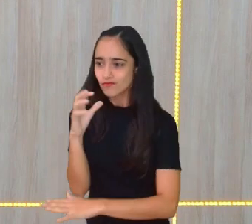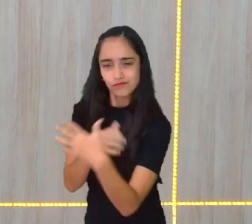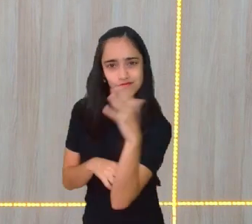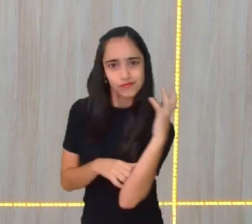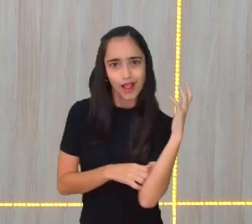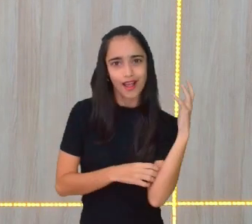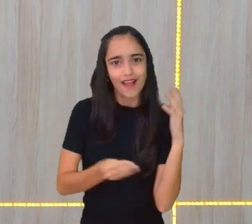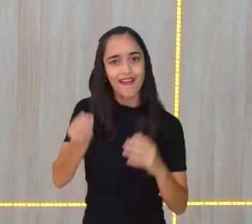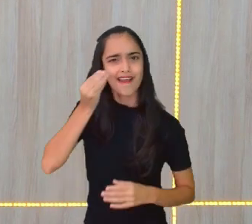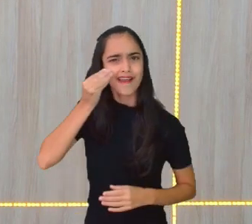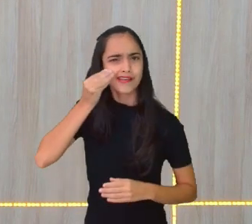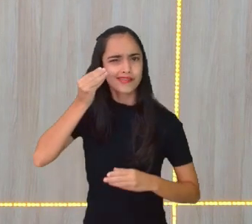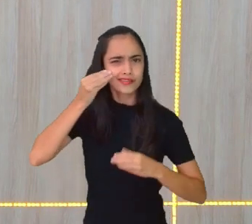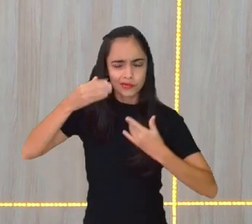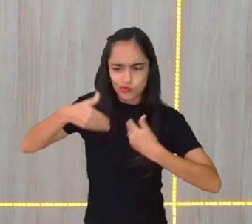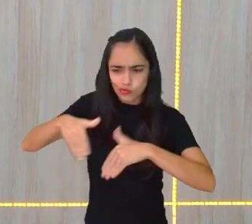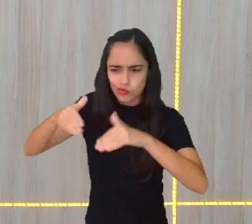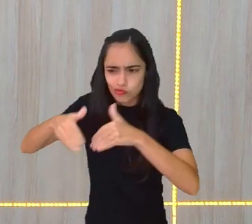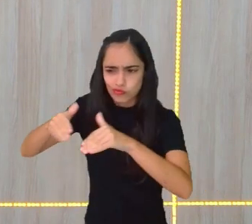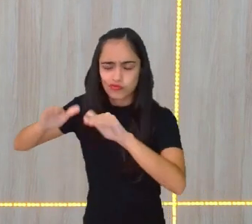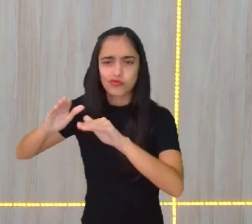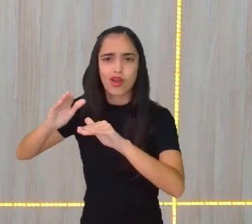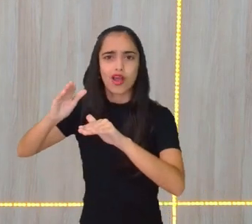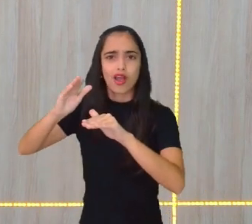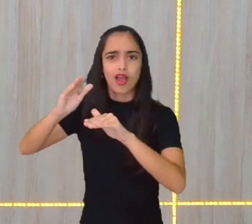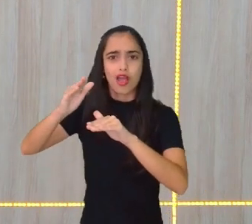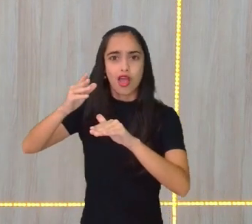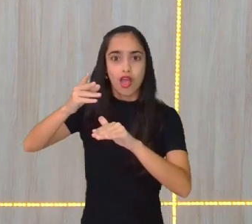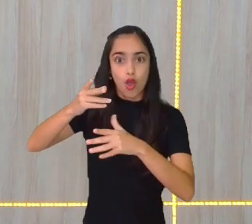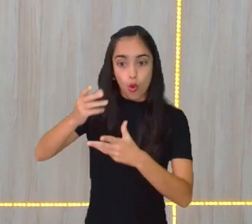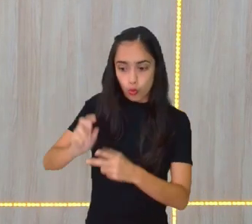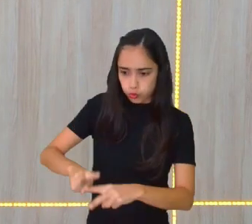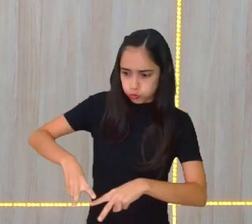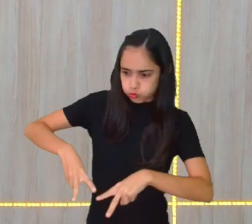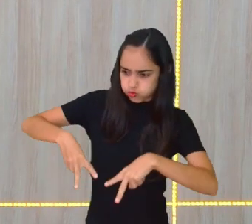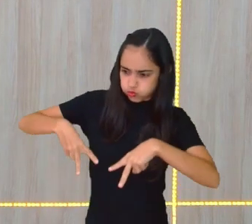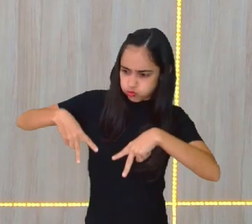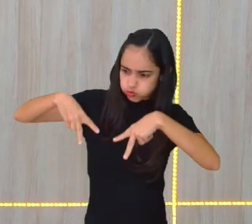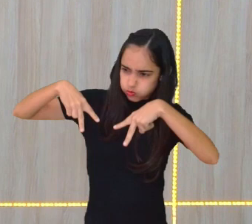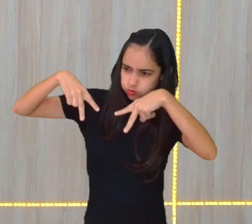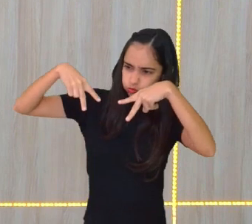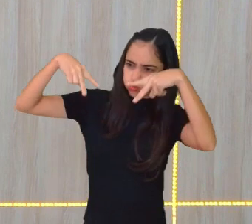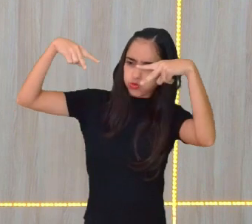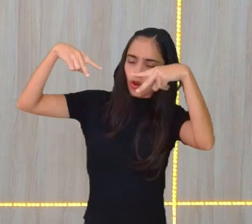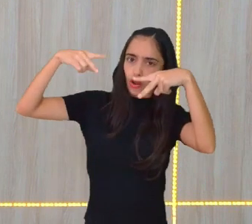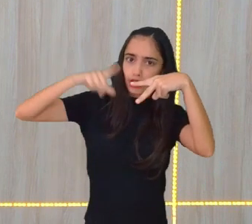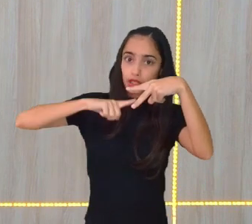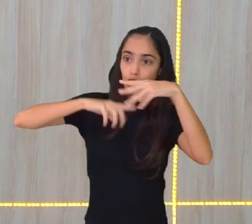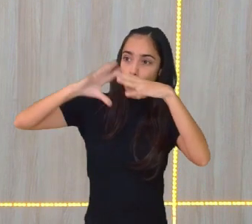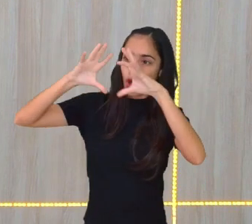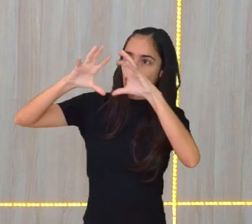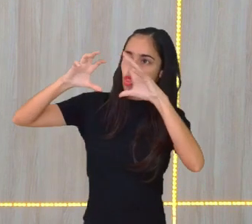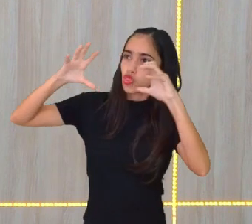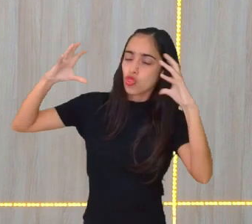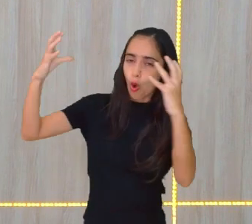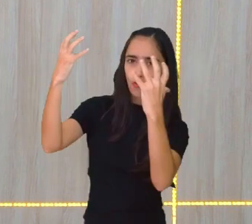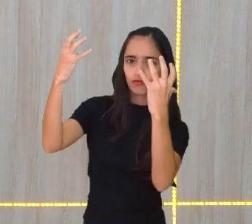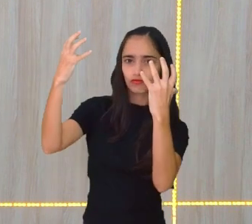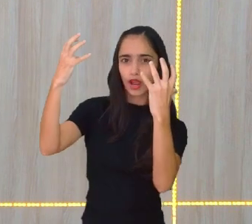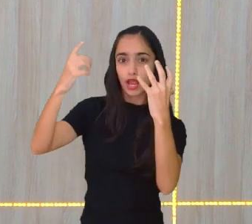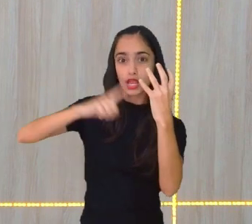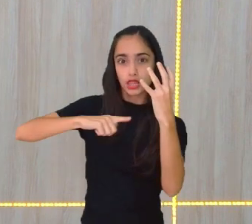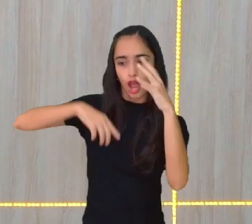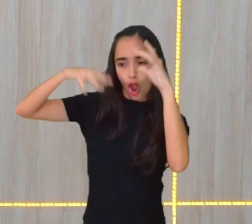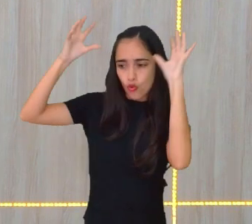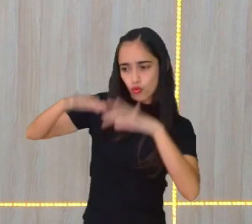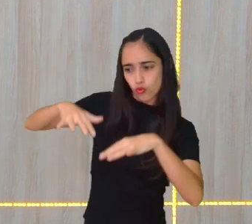grandes criaturas que formam as nuvens, que estavam trazendo o inverno para aquela floresta, para aquela região. Então a gente tem